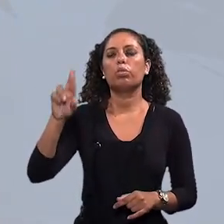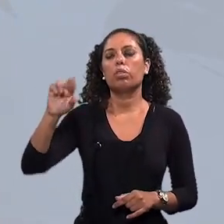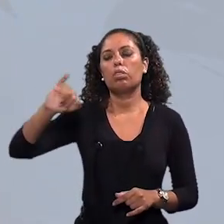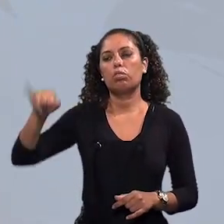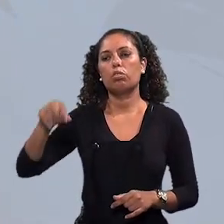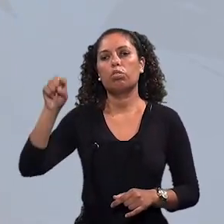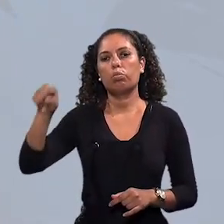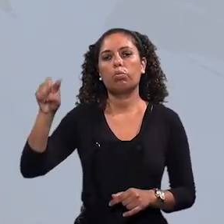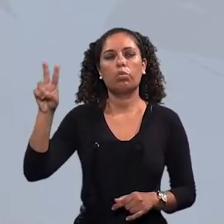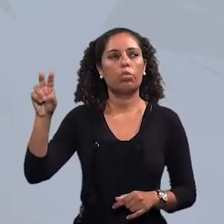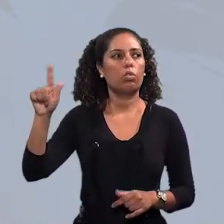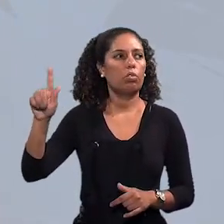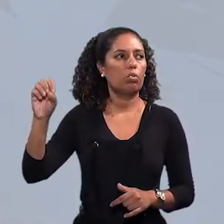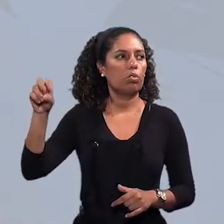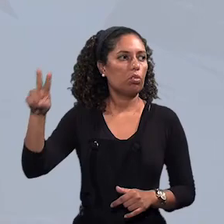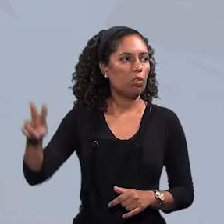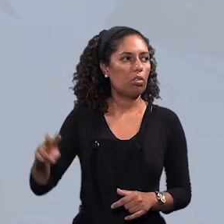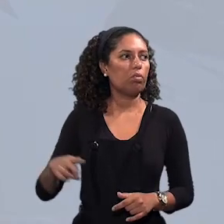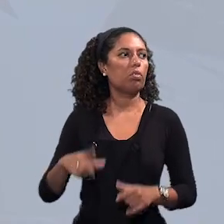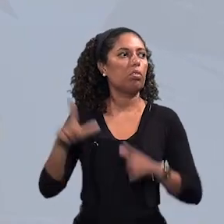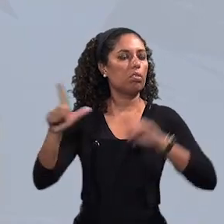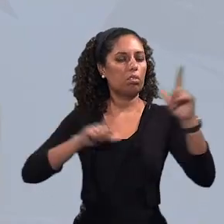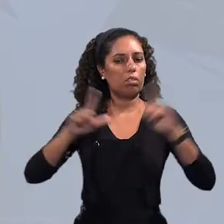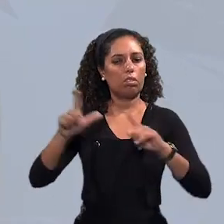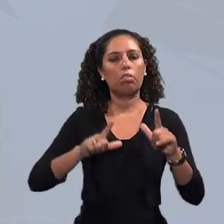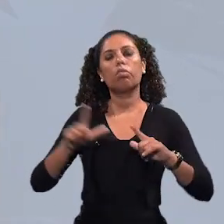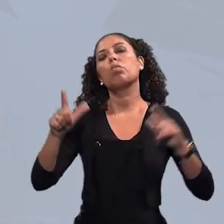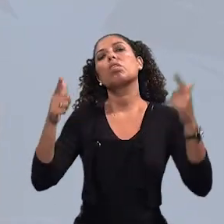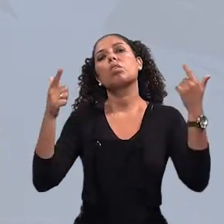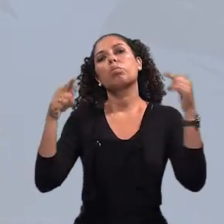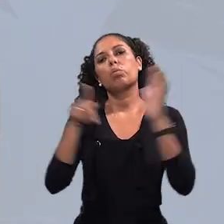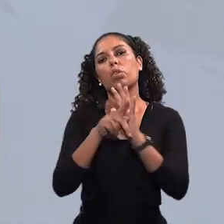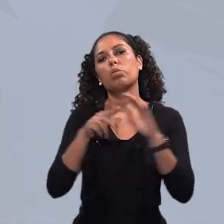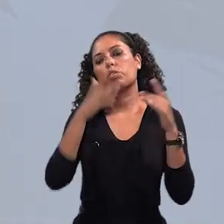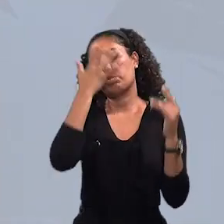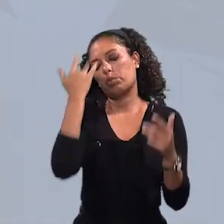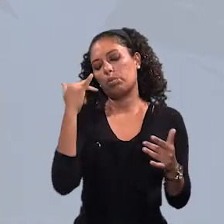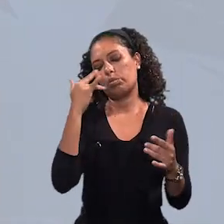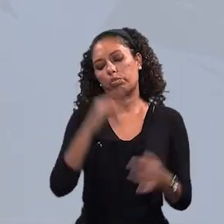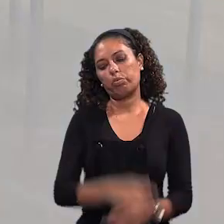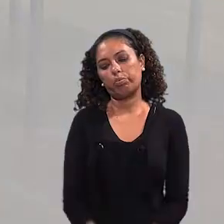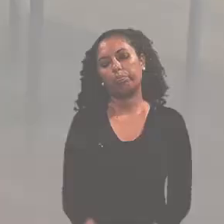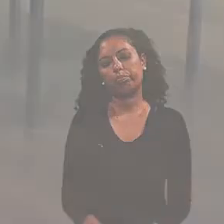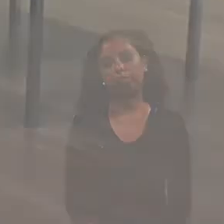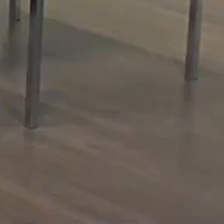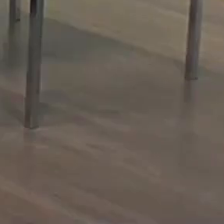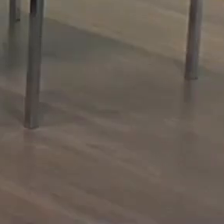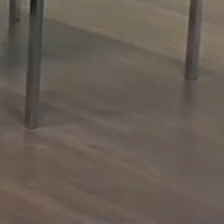www.alerj.rj.gov.br. TV Alerj, o canal do povo fluminense.